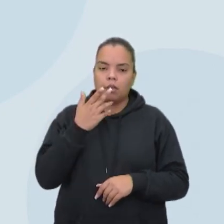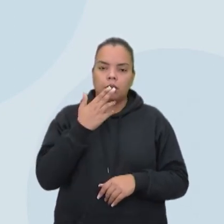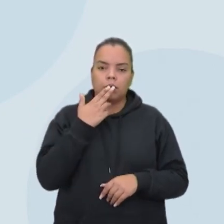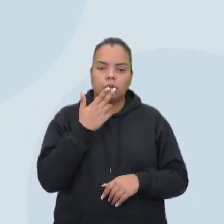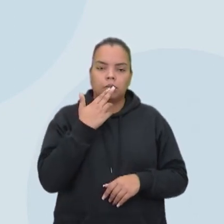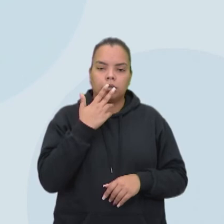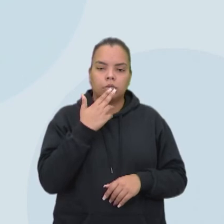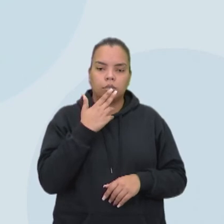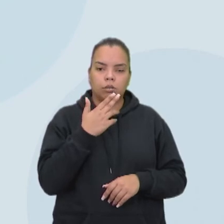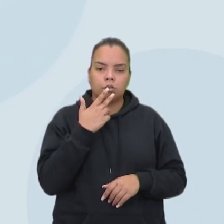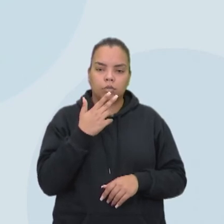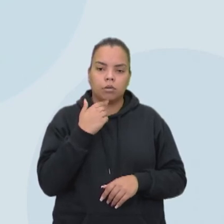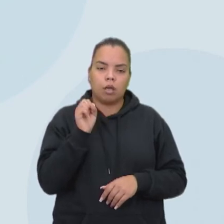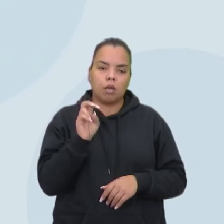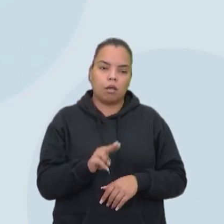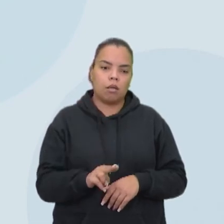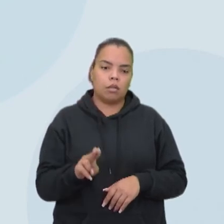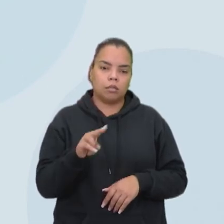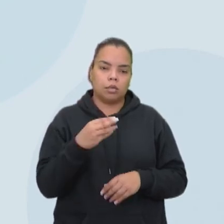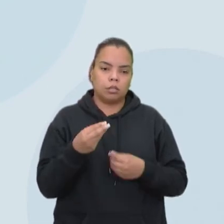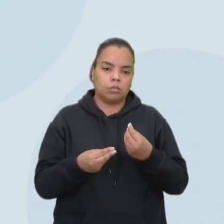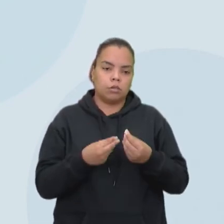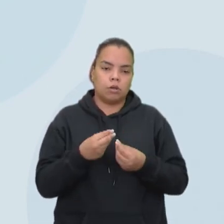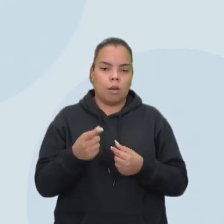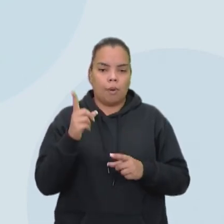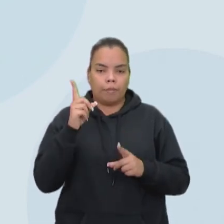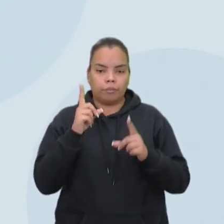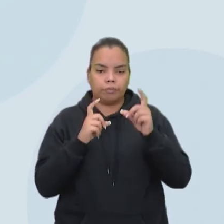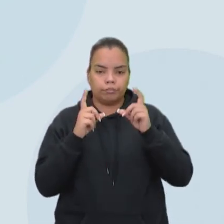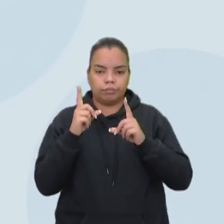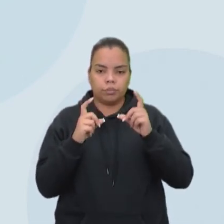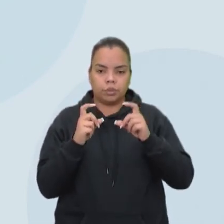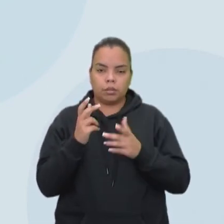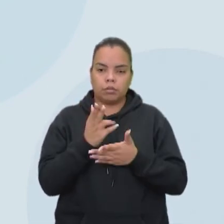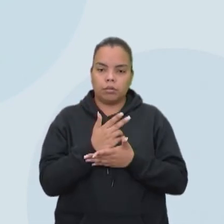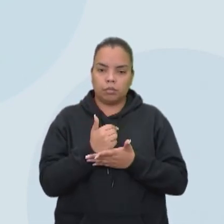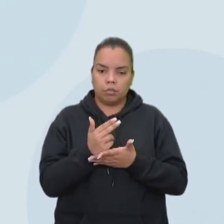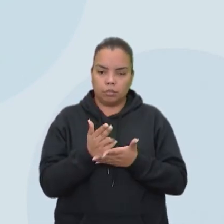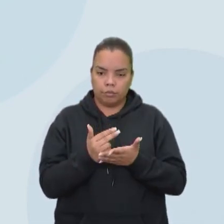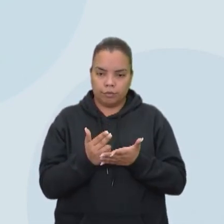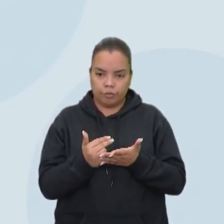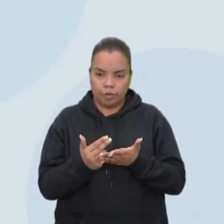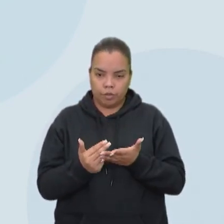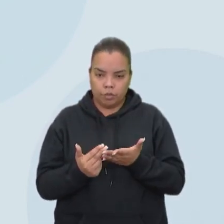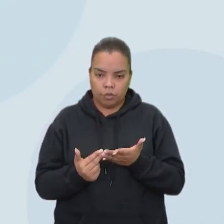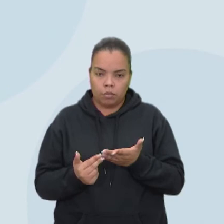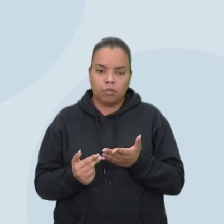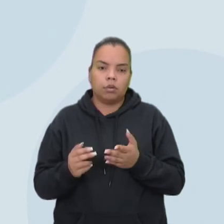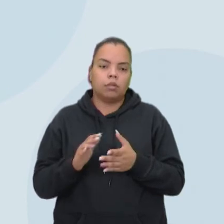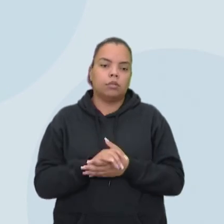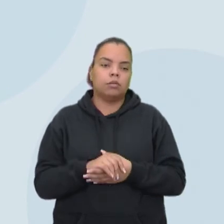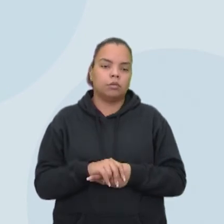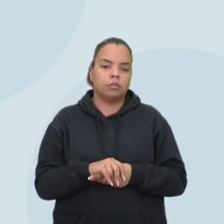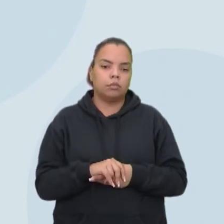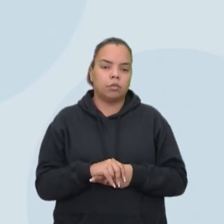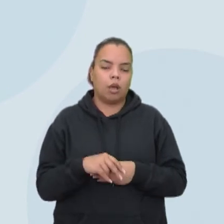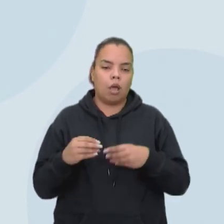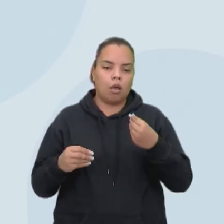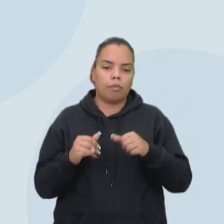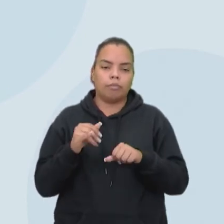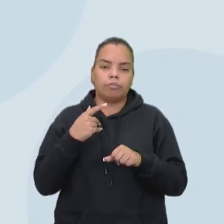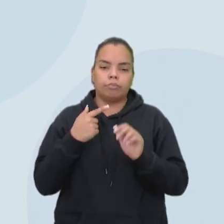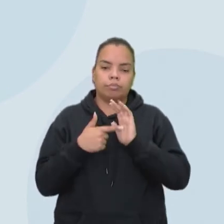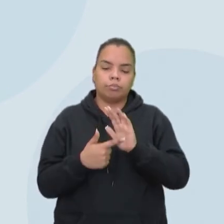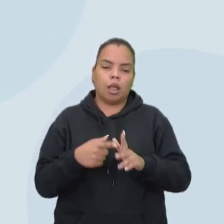linguísticos, aí não preciso nem entrar muito, que são aqueles que estão ligados à questão da linguagem, né? Como recurso de expressividade, as figuras